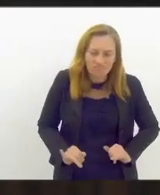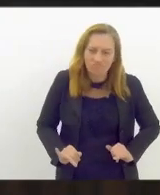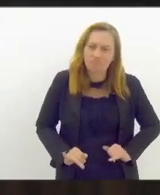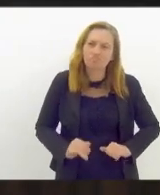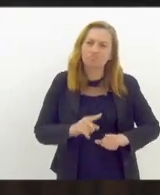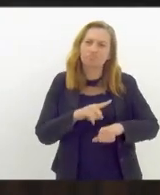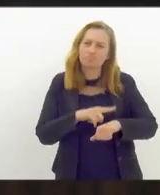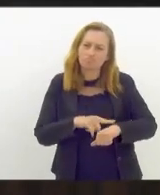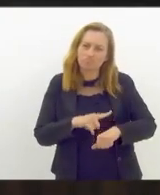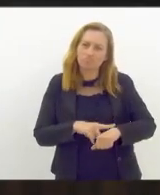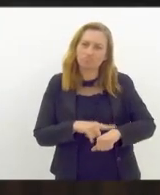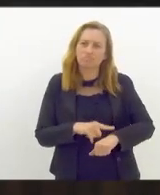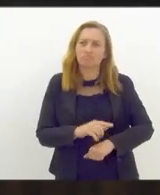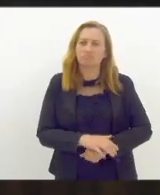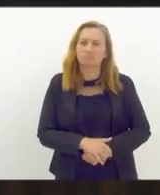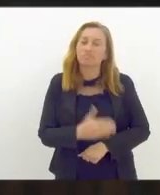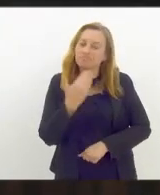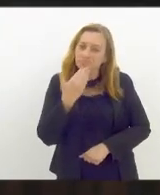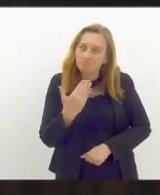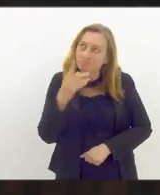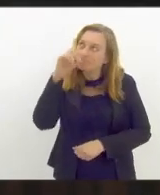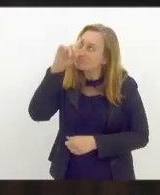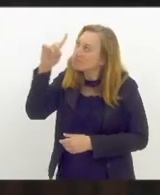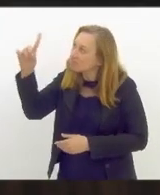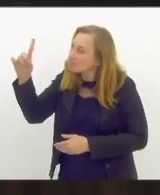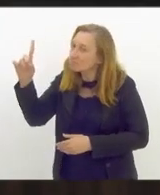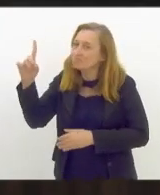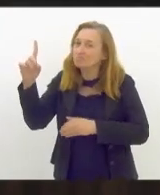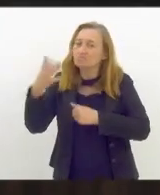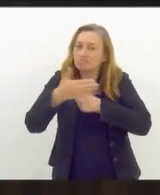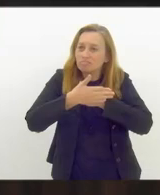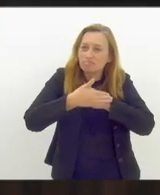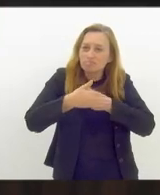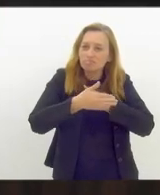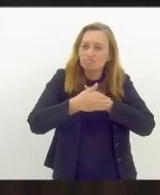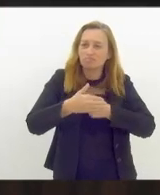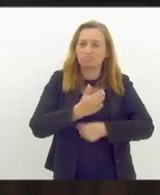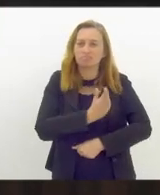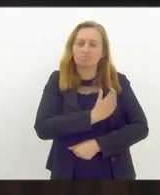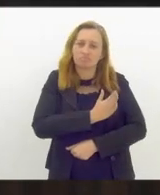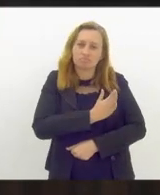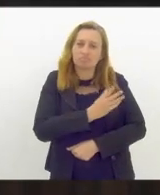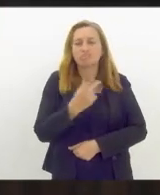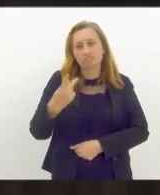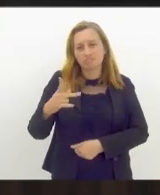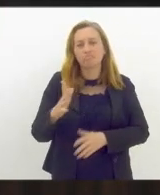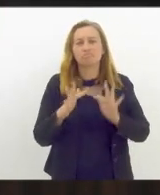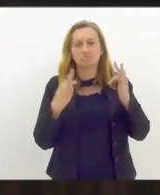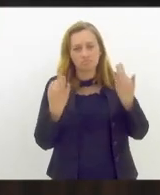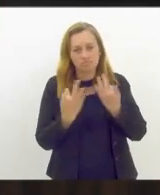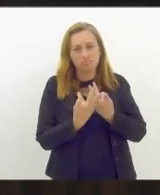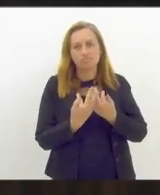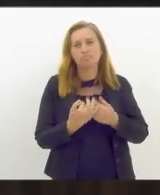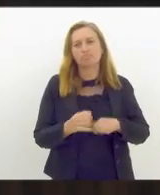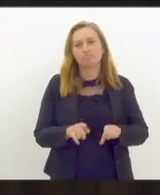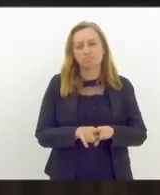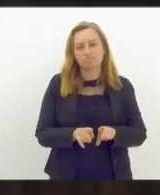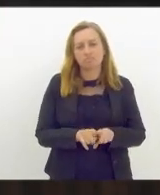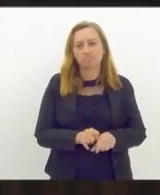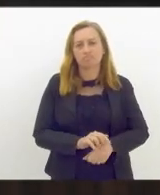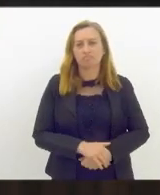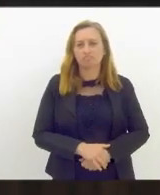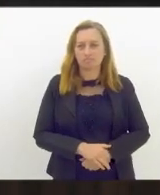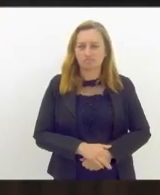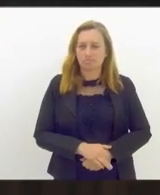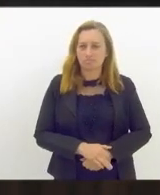nesse momento e pedimos a Deus que console e conforte o coração tanto dele como de toda a sua família. Deputada